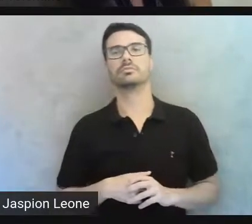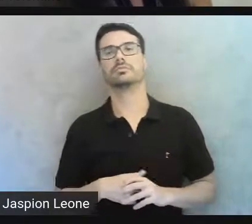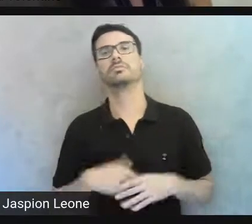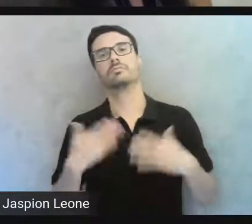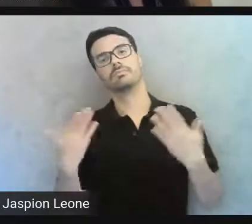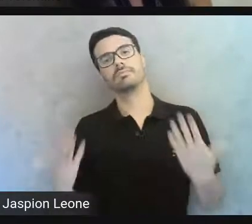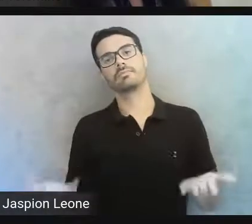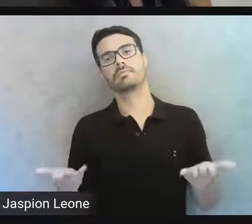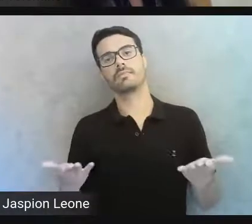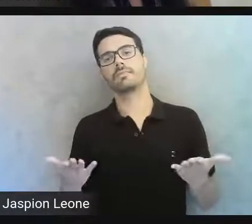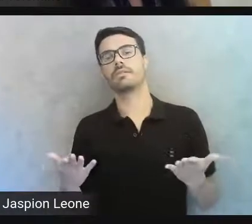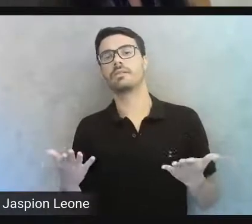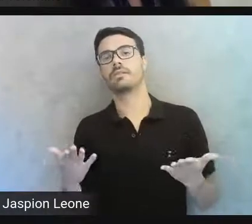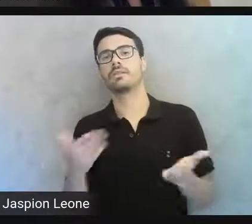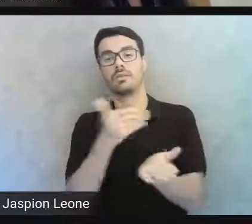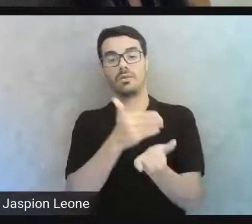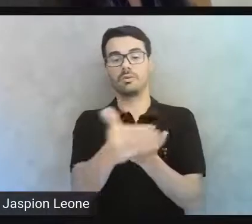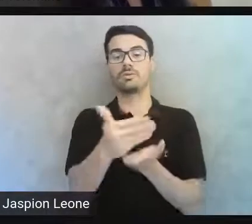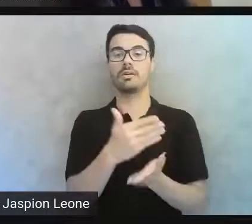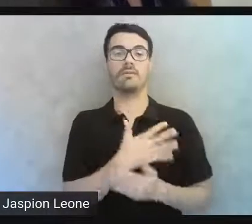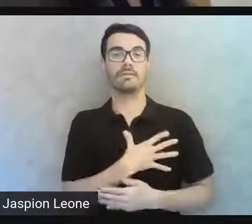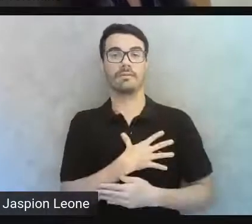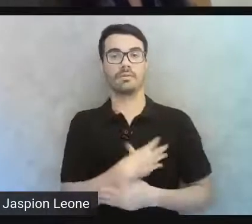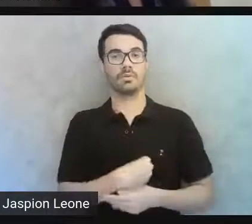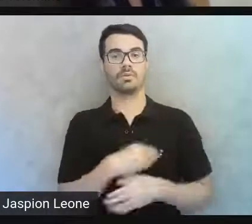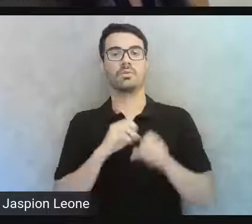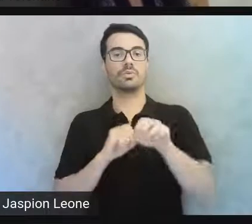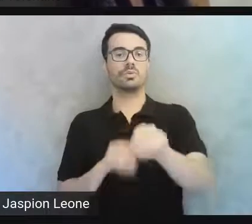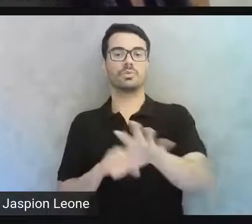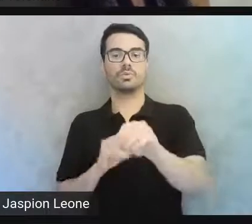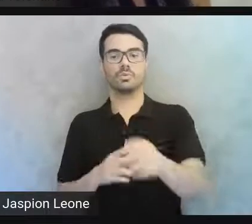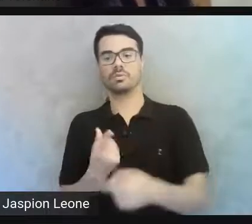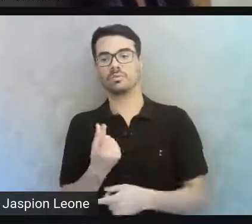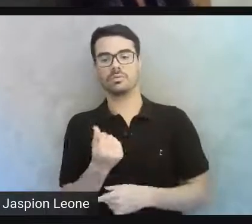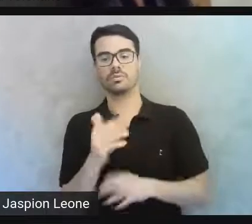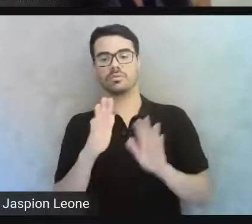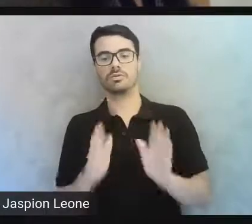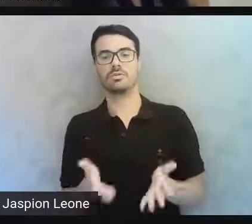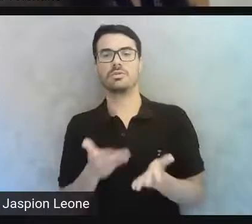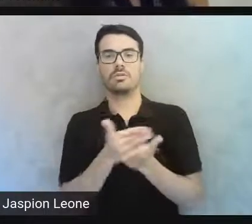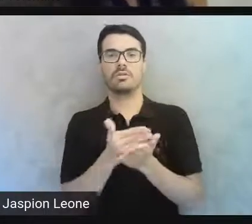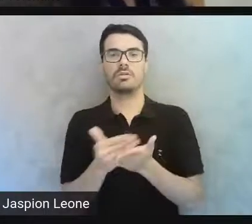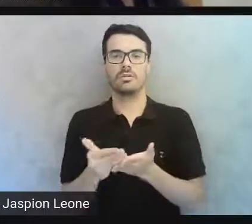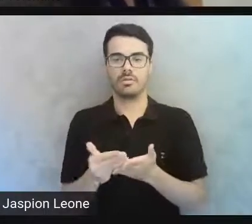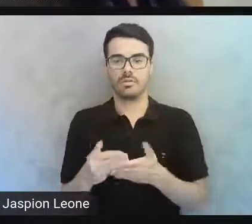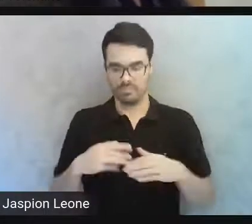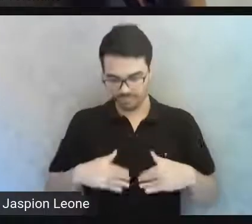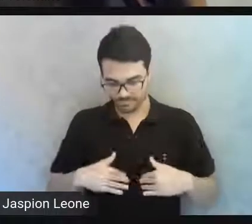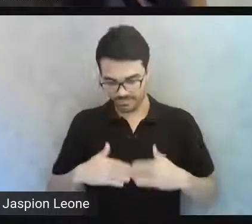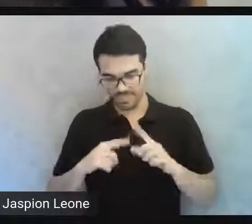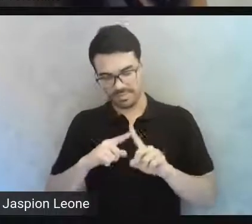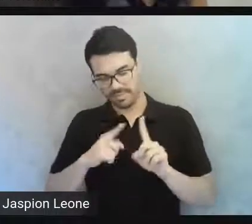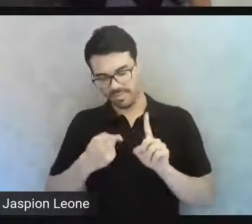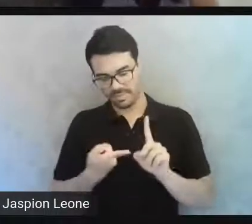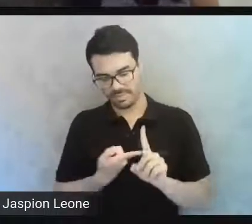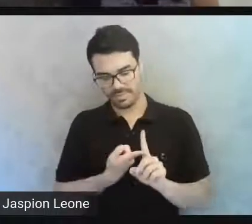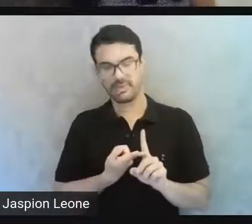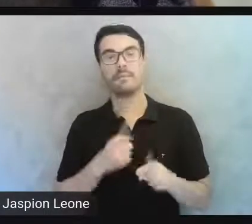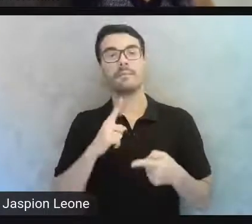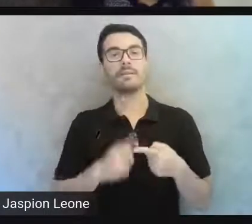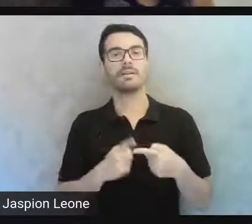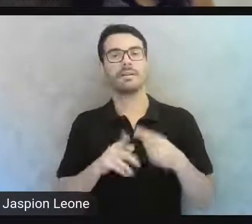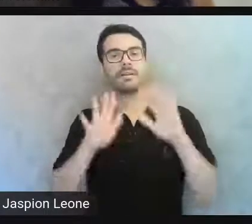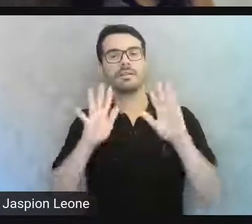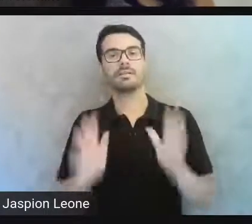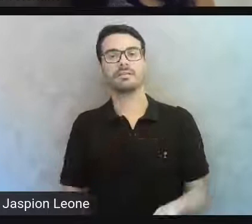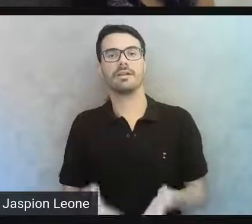Olha, iniciar filho na educação financeira, a gente disse que já começa na barriga, né? Porque faz parte, gente, dinheiro